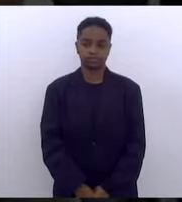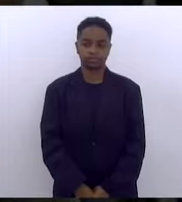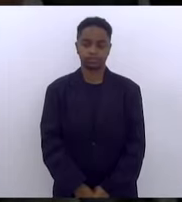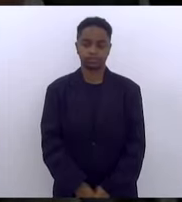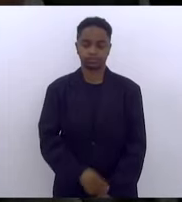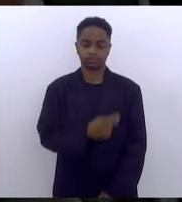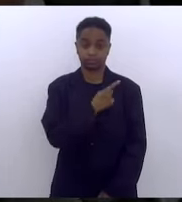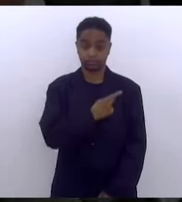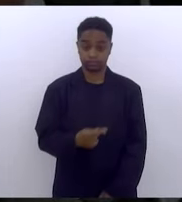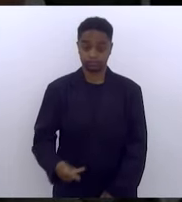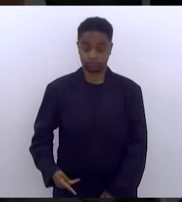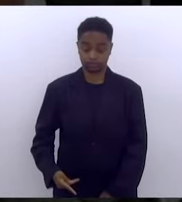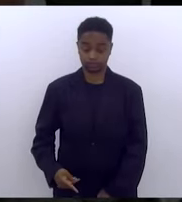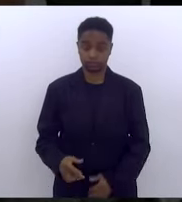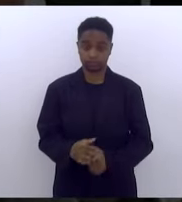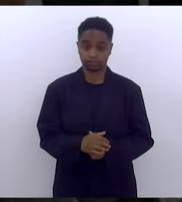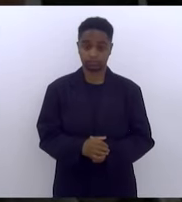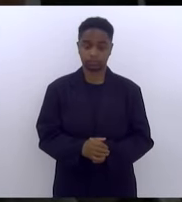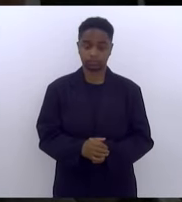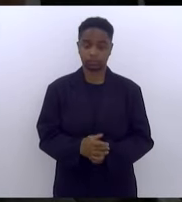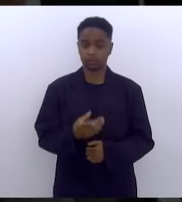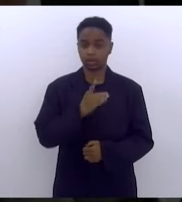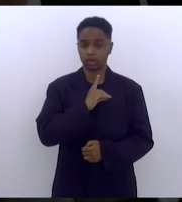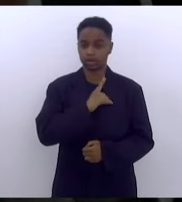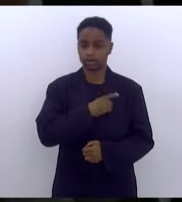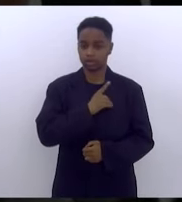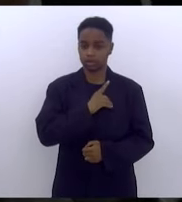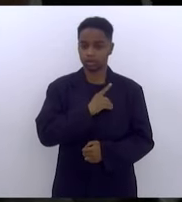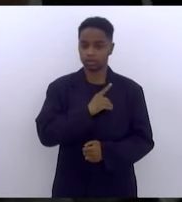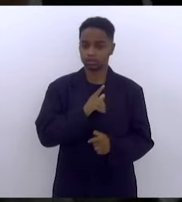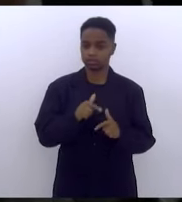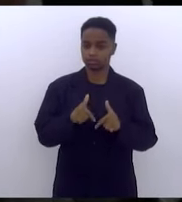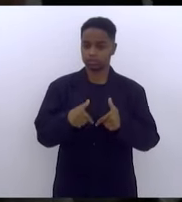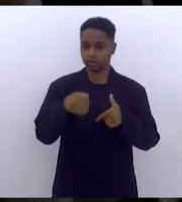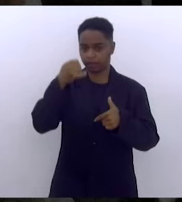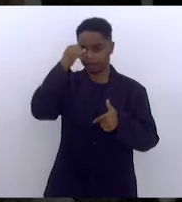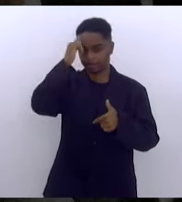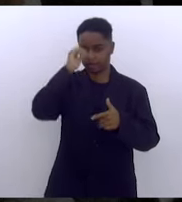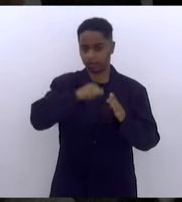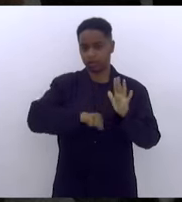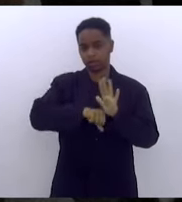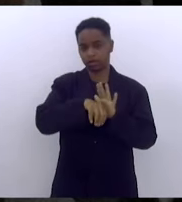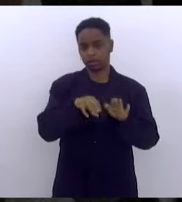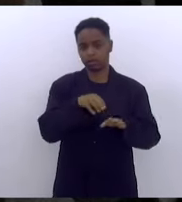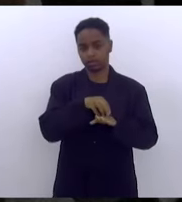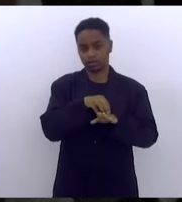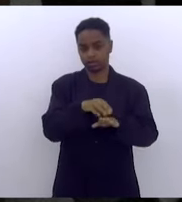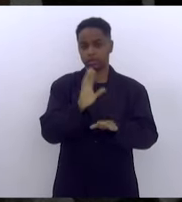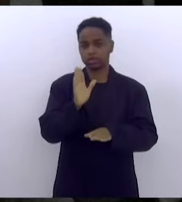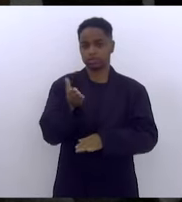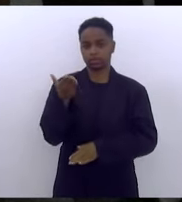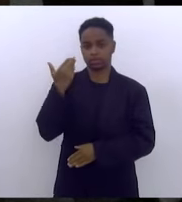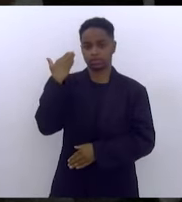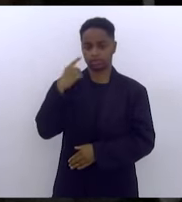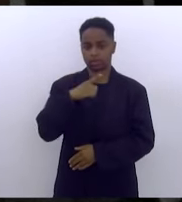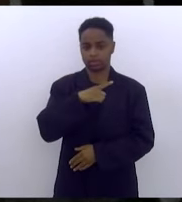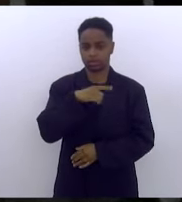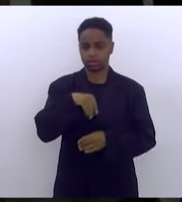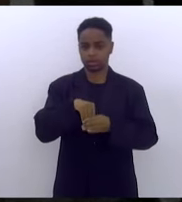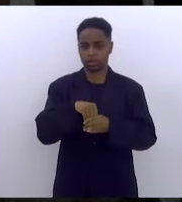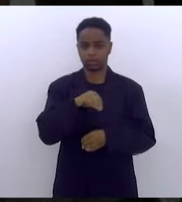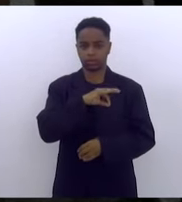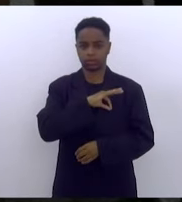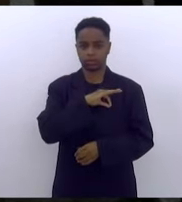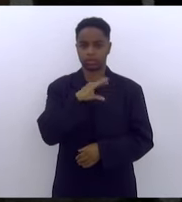Presidente, a Delegacia de Prevenção de Crimes de Trânsito foi algo que já existiu na Polícia Civil